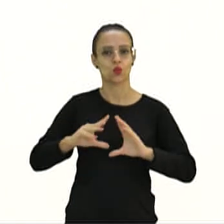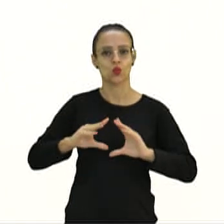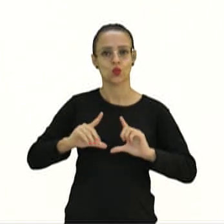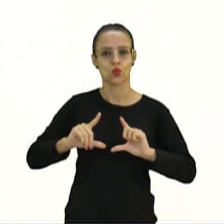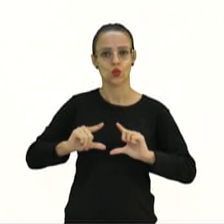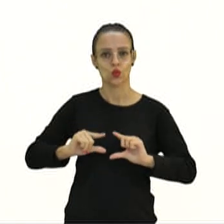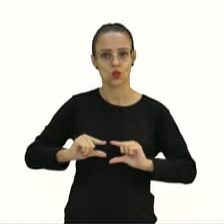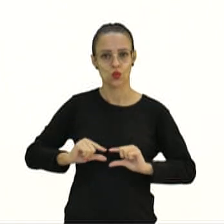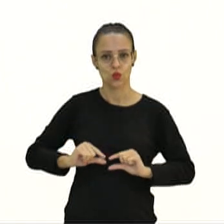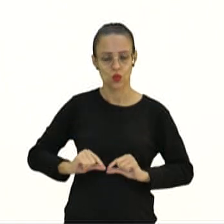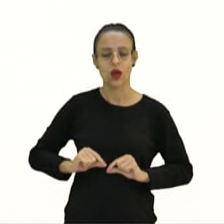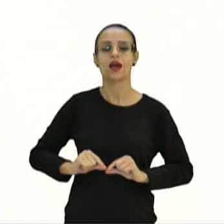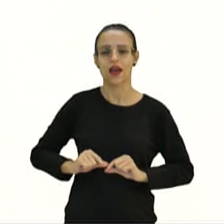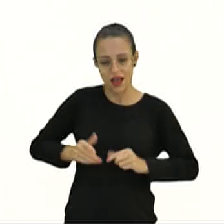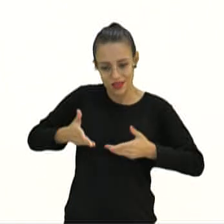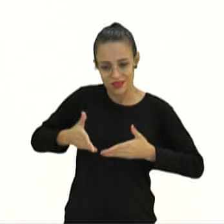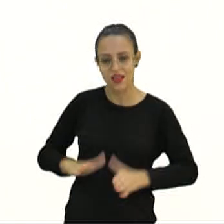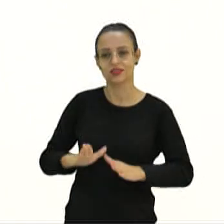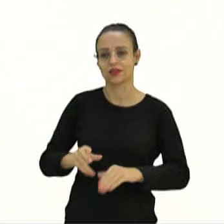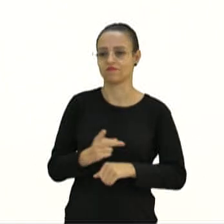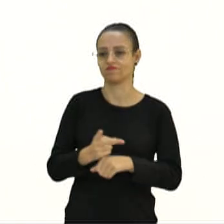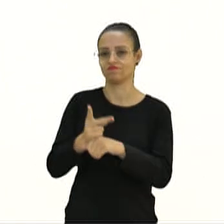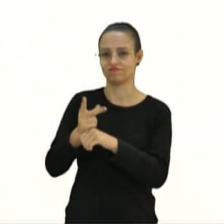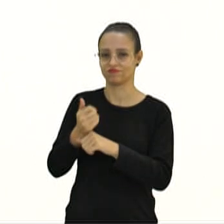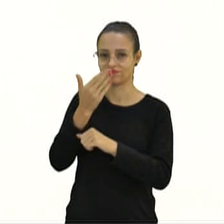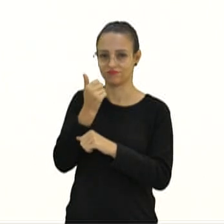ele tem que nascer e procurar a alimentação dele.